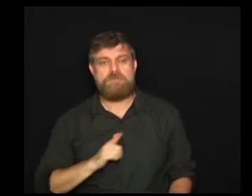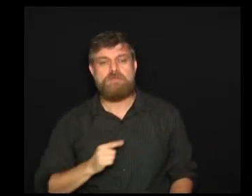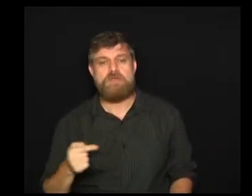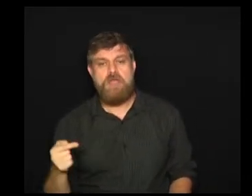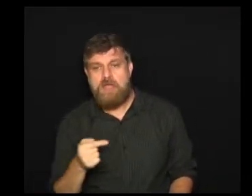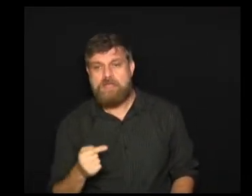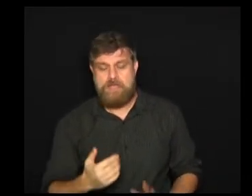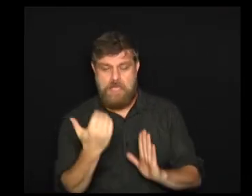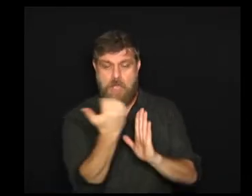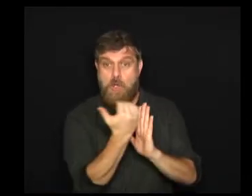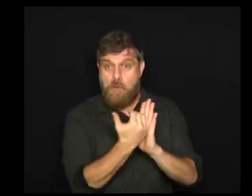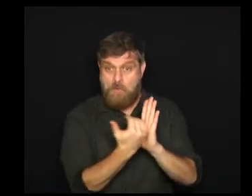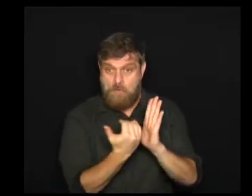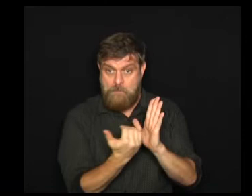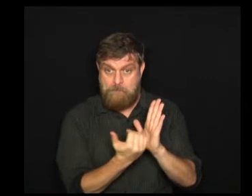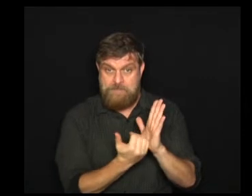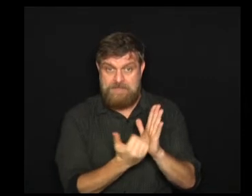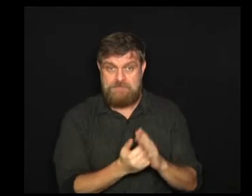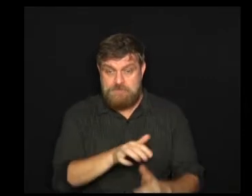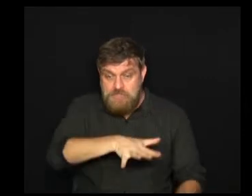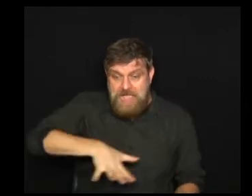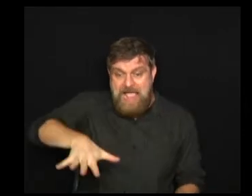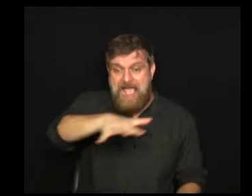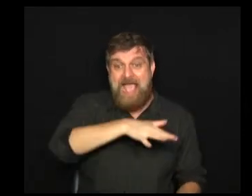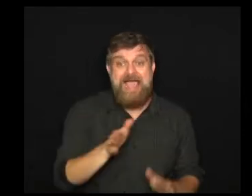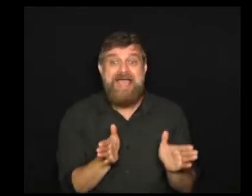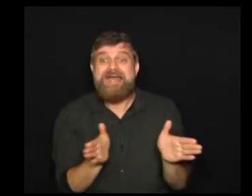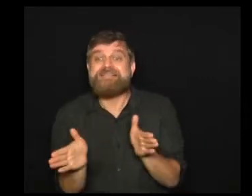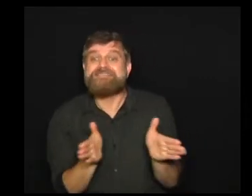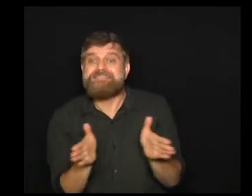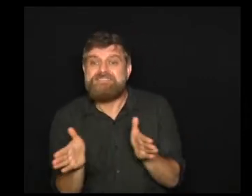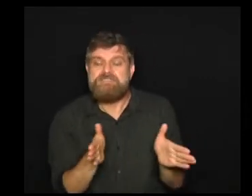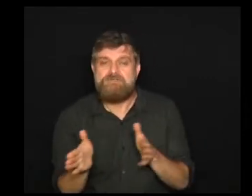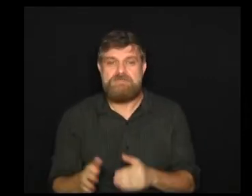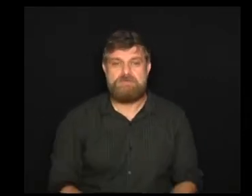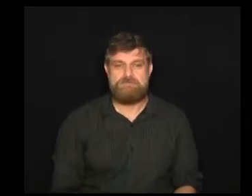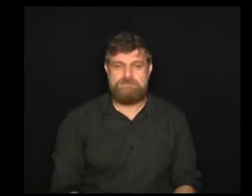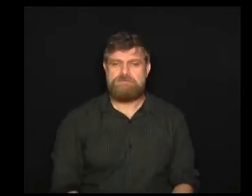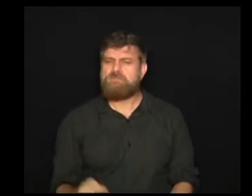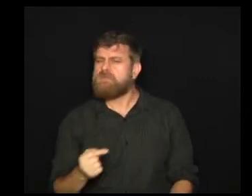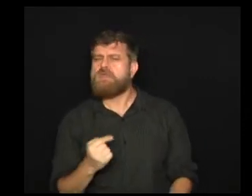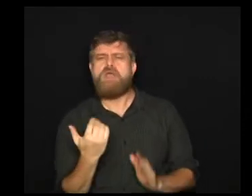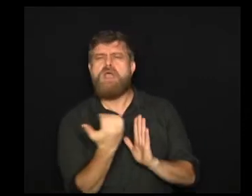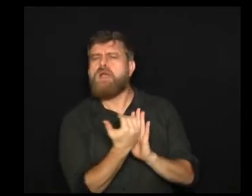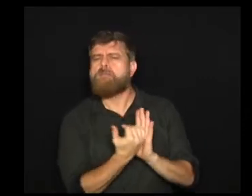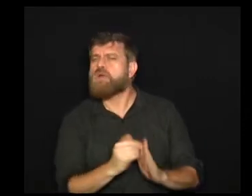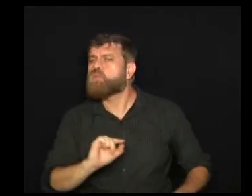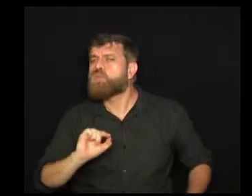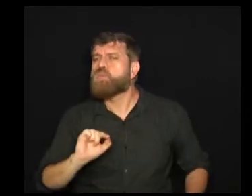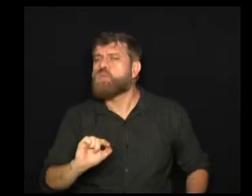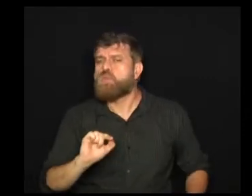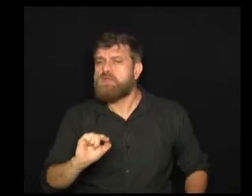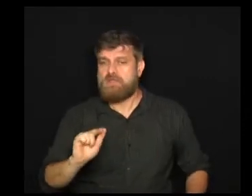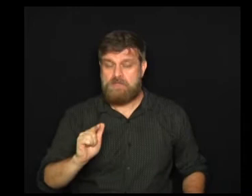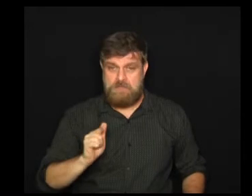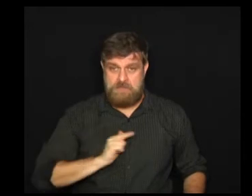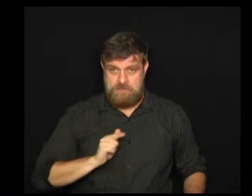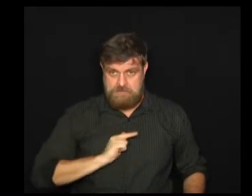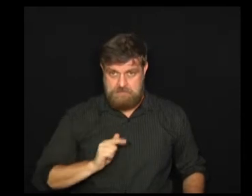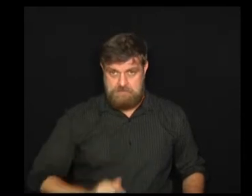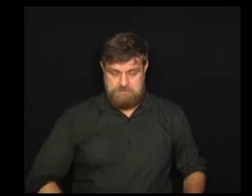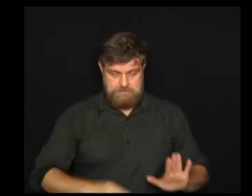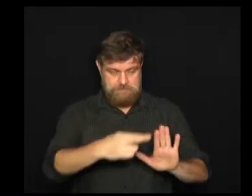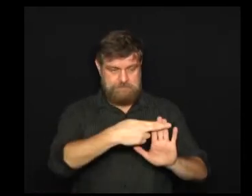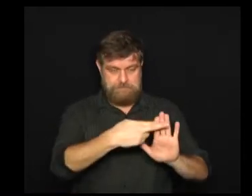o Plano Municipal de Rotas Acessíveis. Esse plano, ele consiste em criar diretrizes